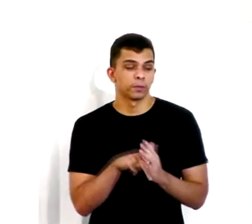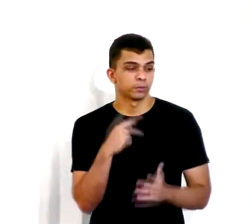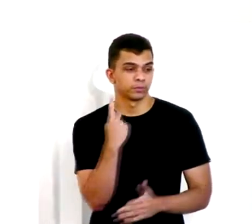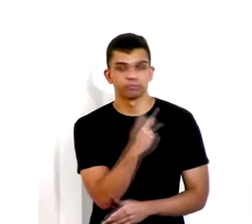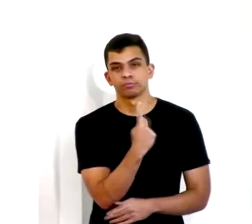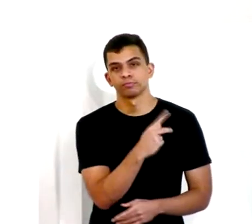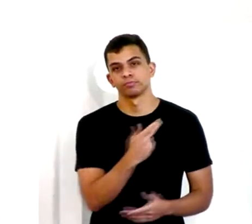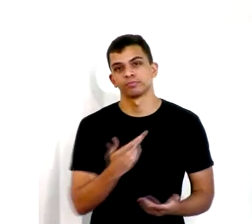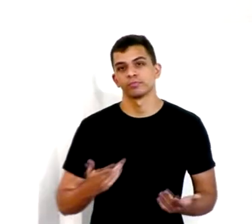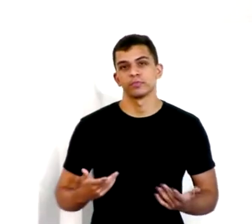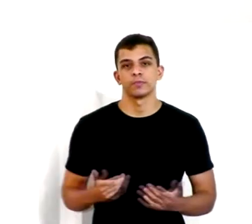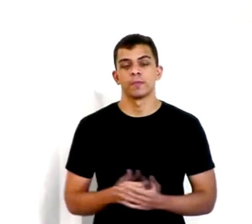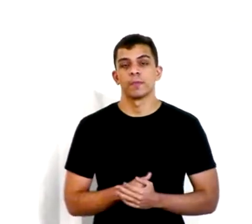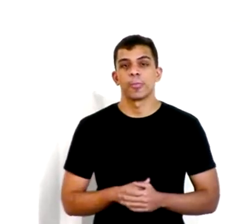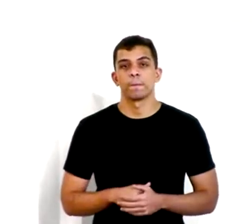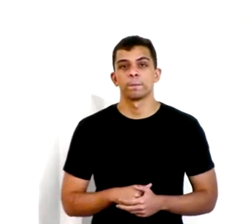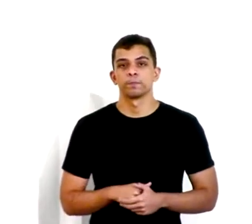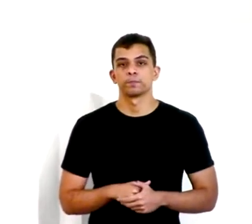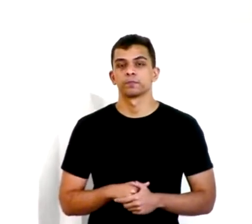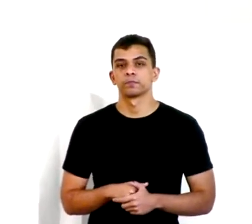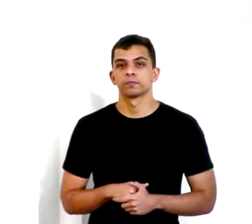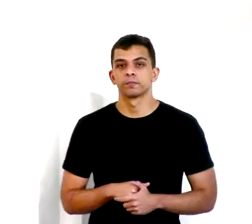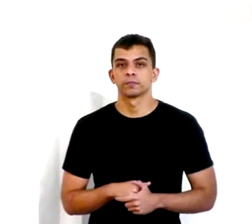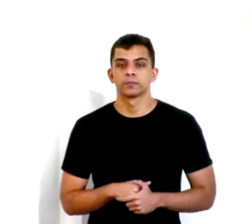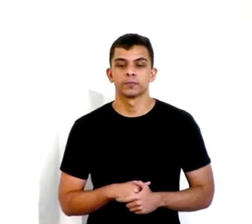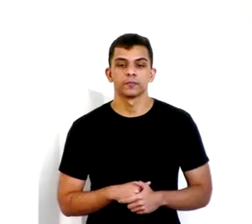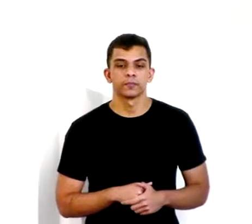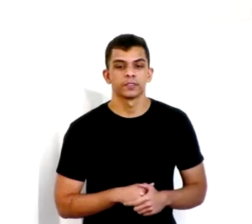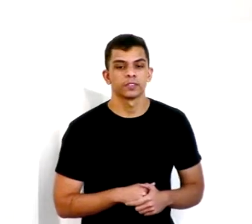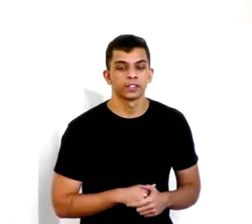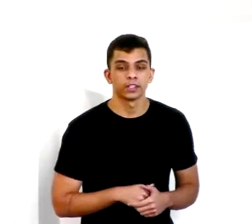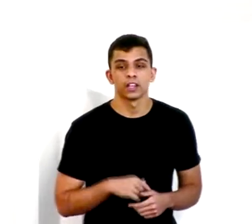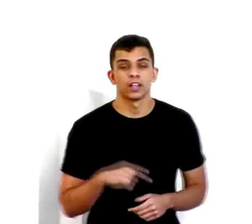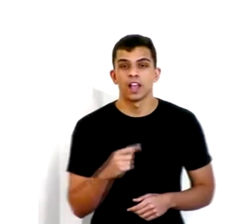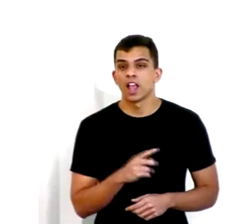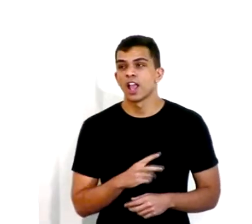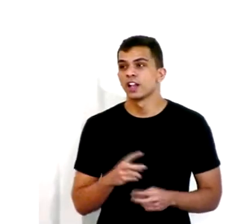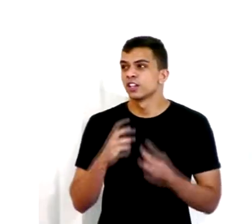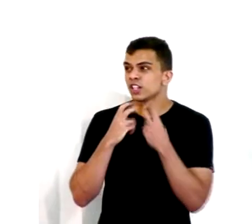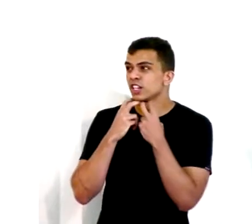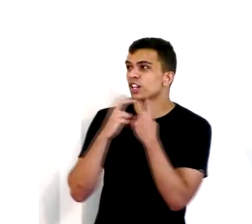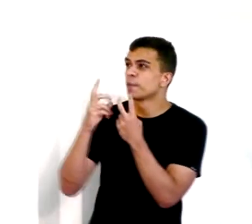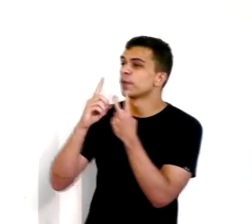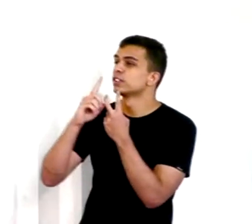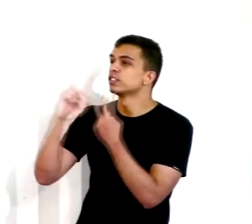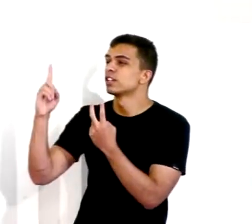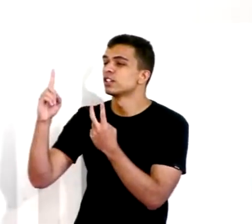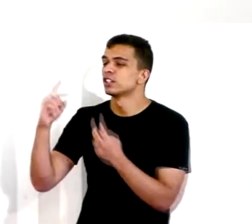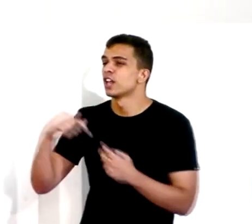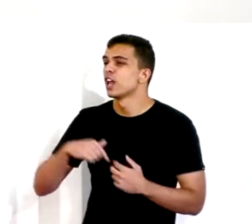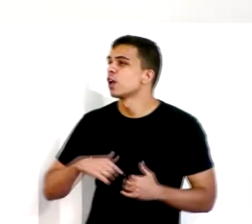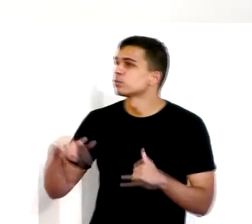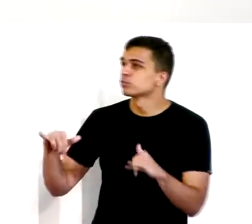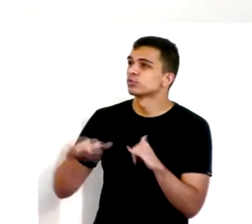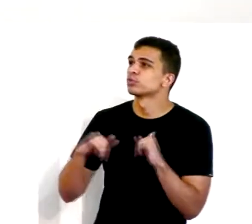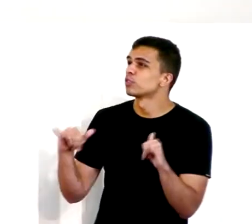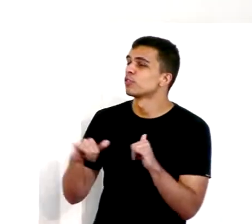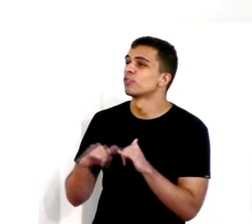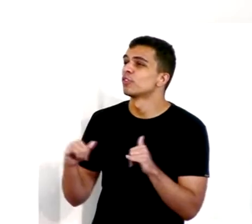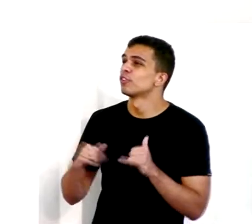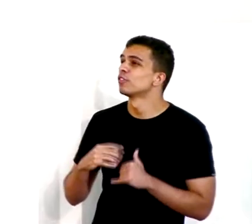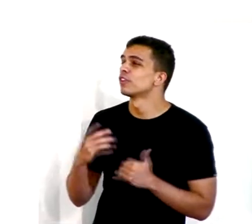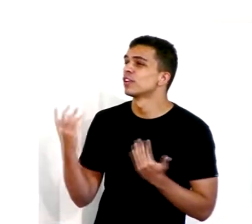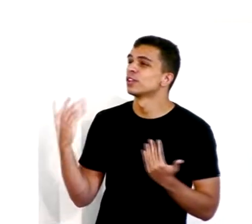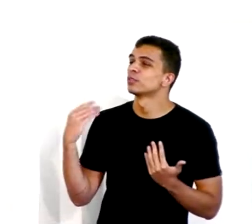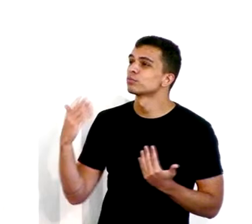fez. Ele está diante de Deus dizendo: até quando eu vou sofrer por aquilo que